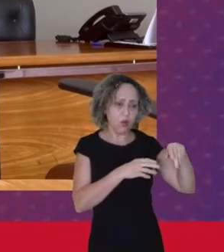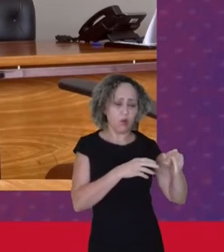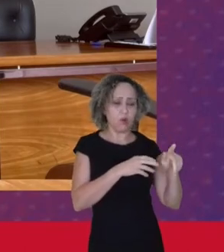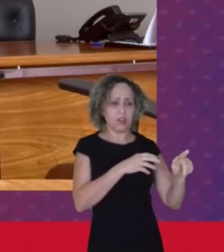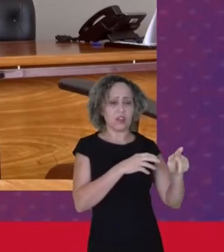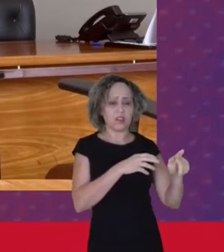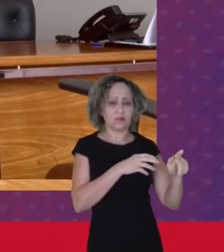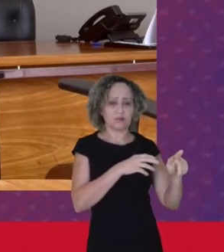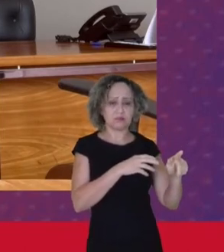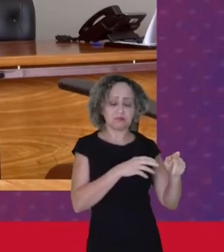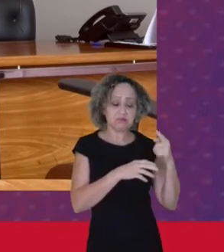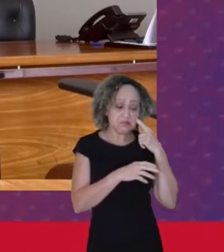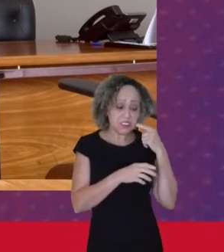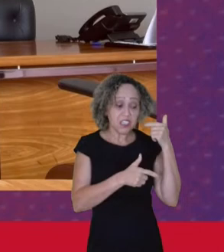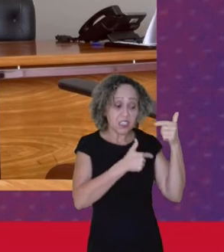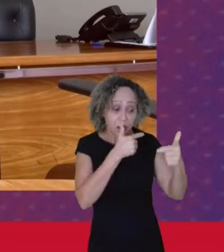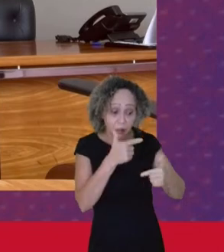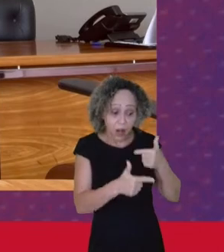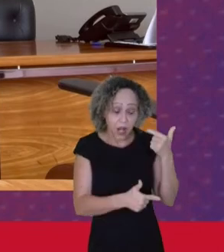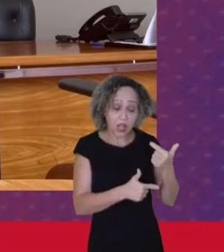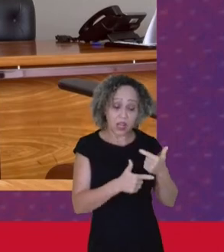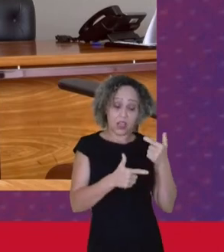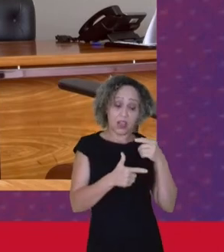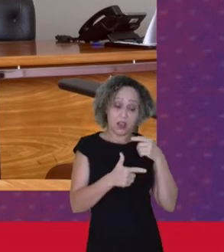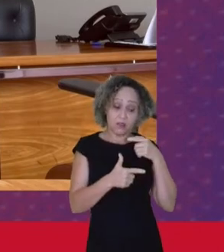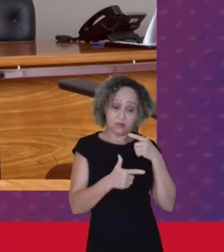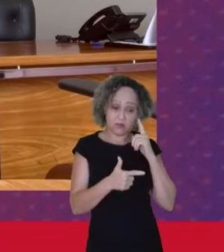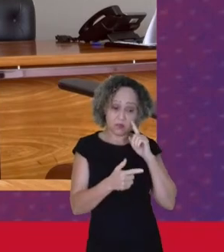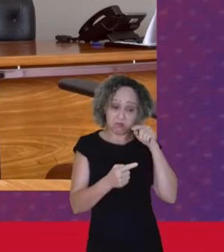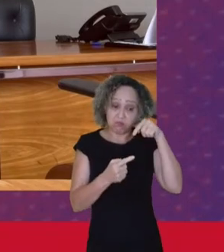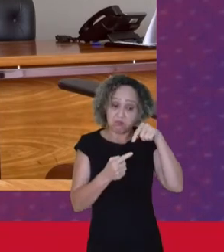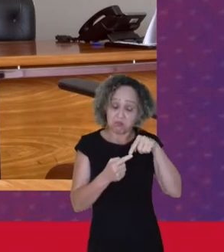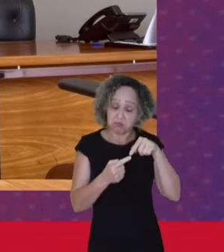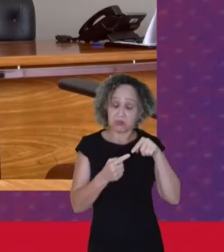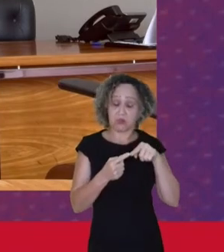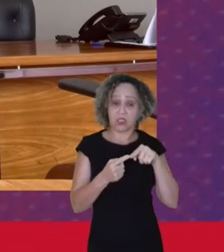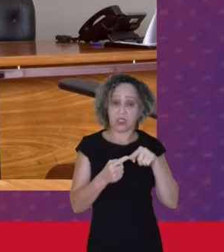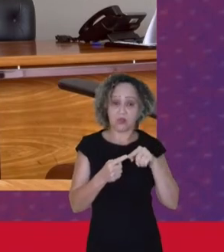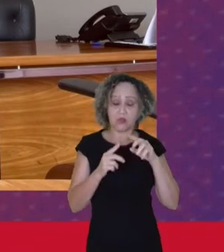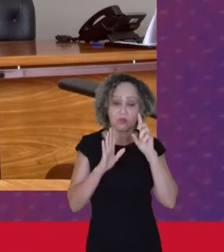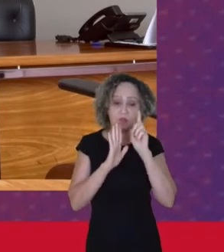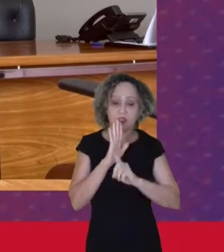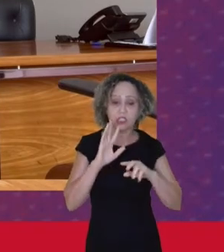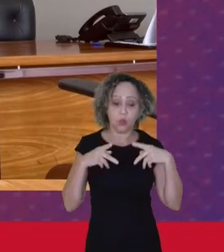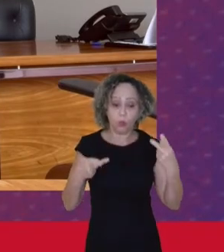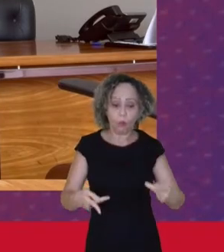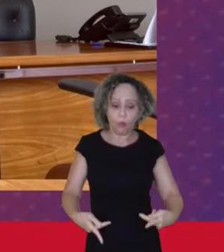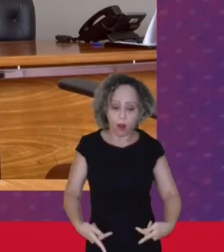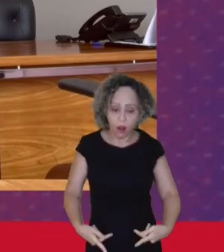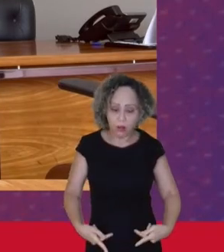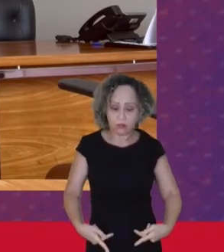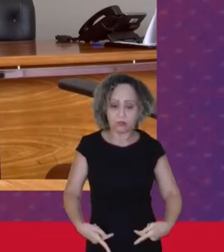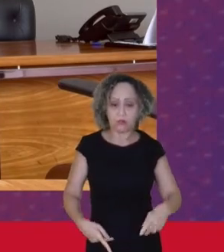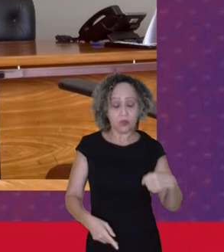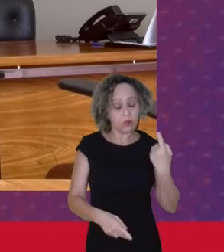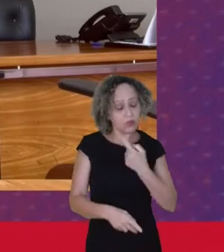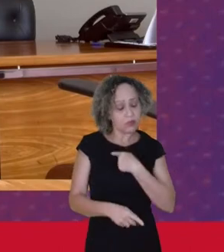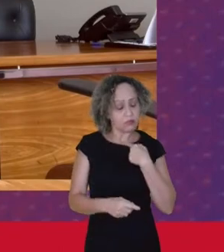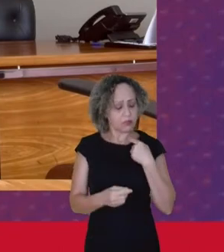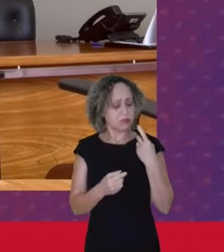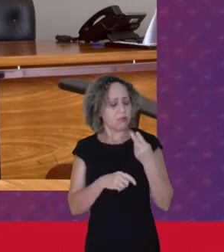humanos. Nós encontramos parceiros também nas próprias empresas